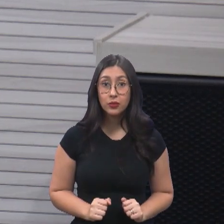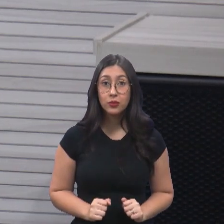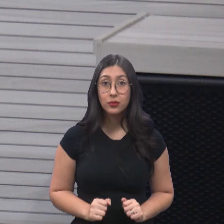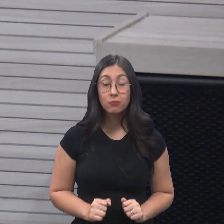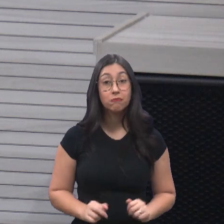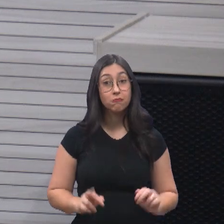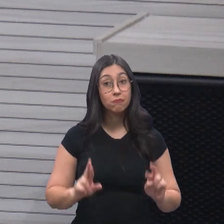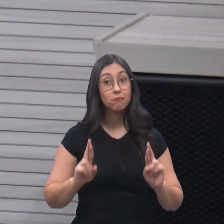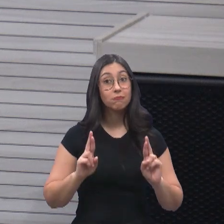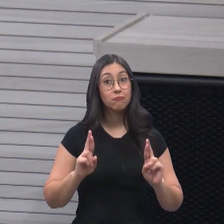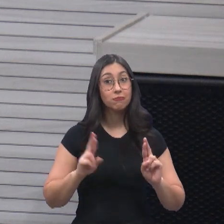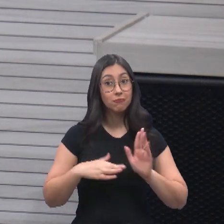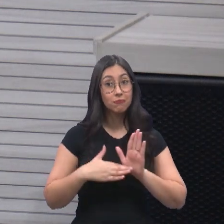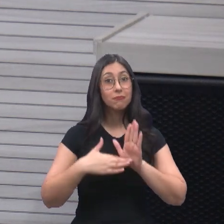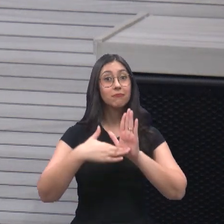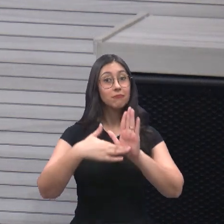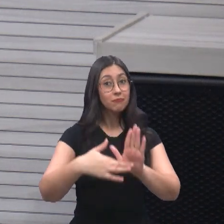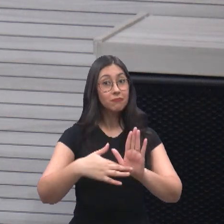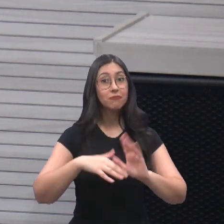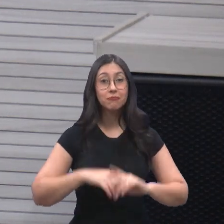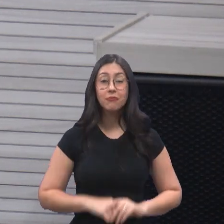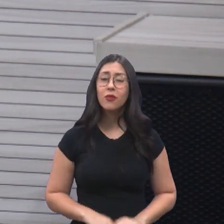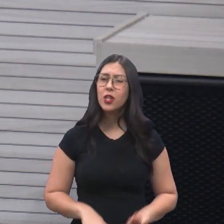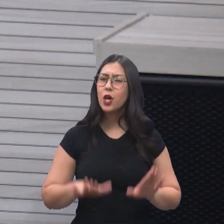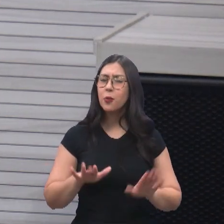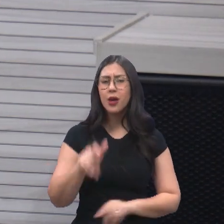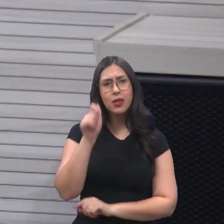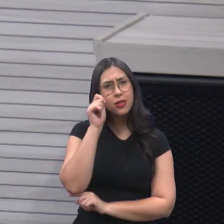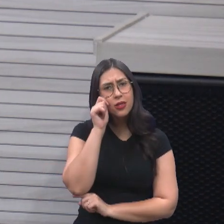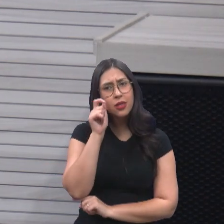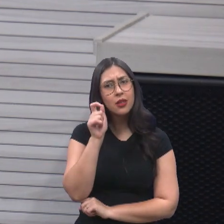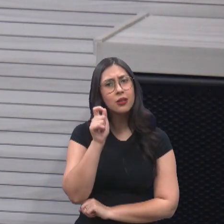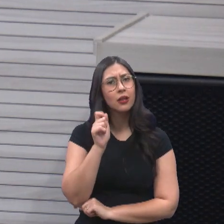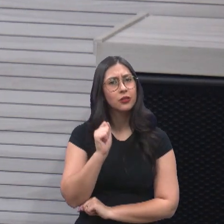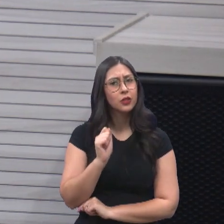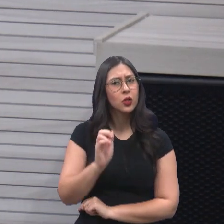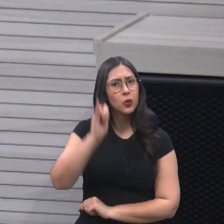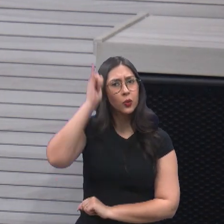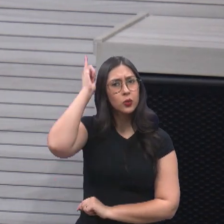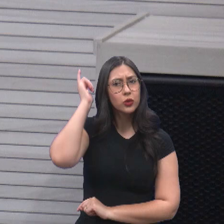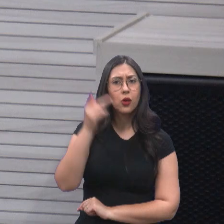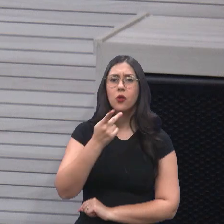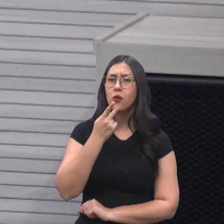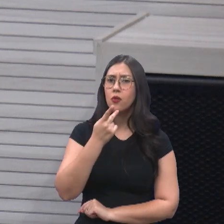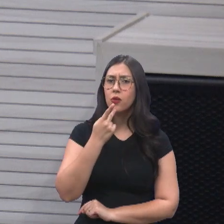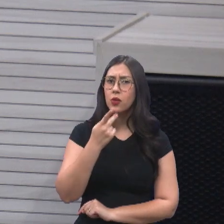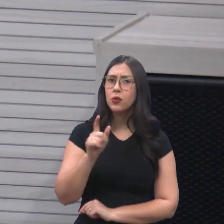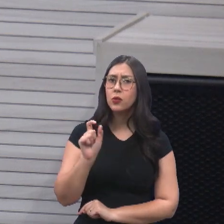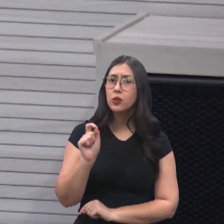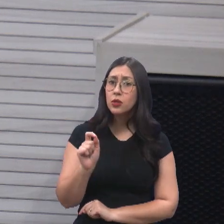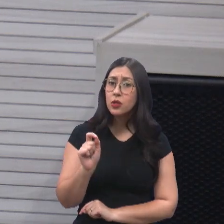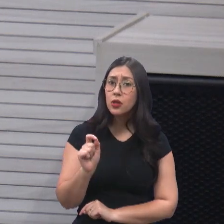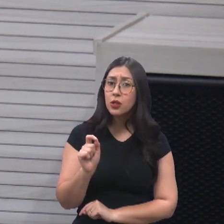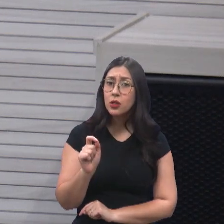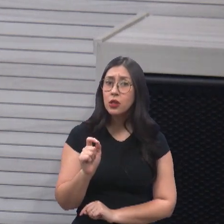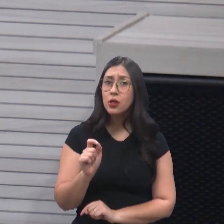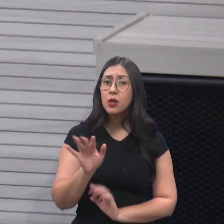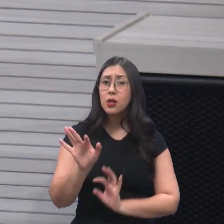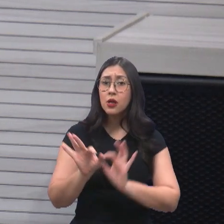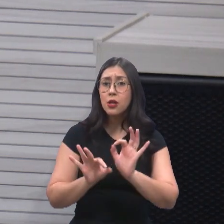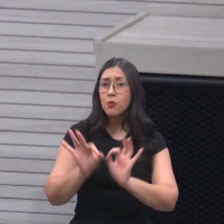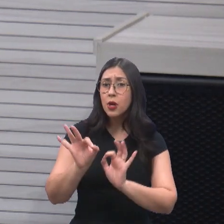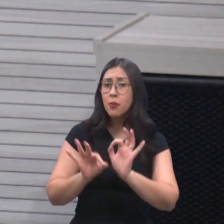espero contribuir. Mas interessante que o Sidney Campos falou, Sidney, de regularização de